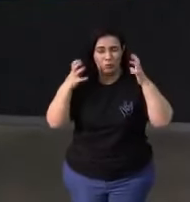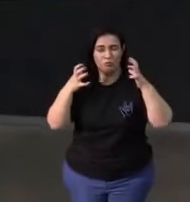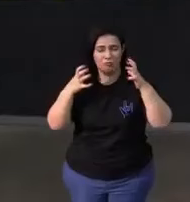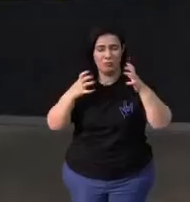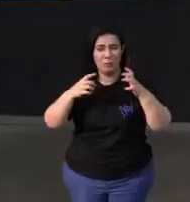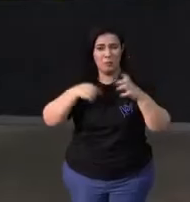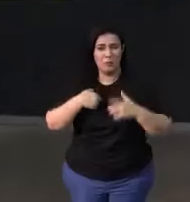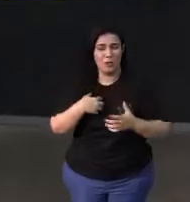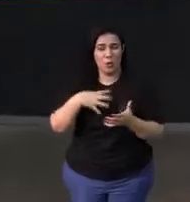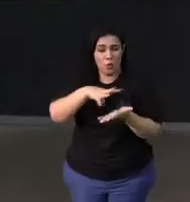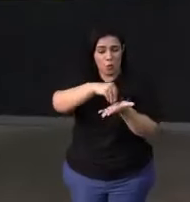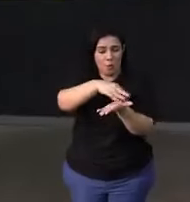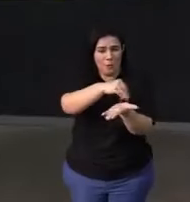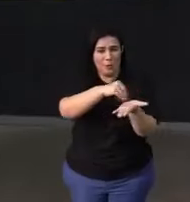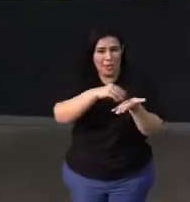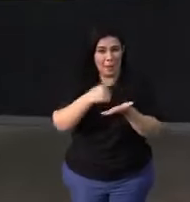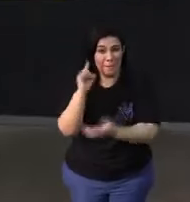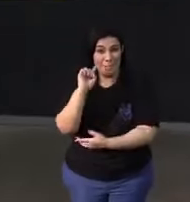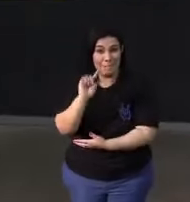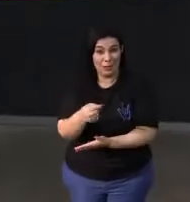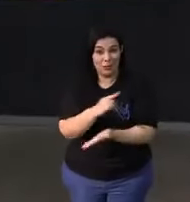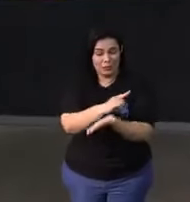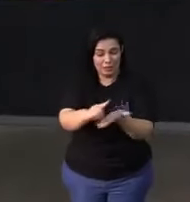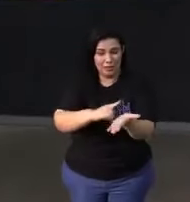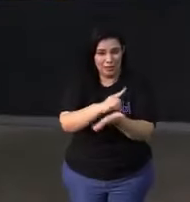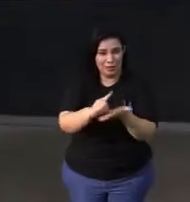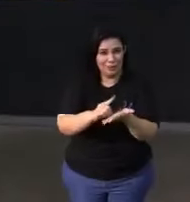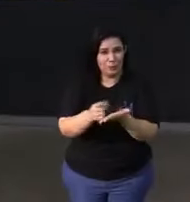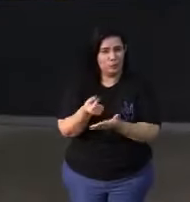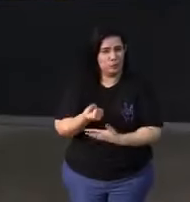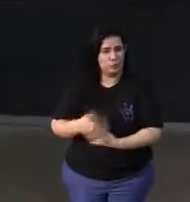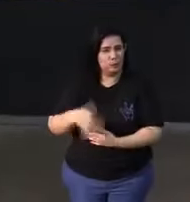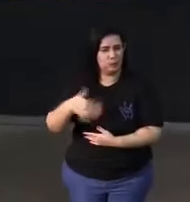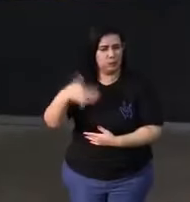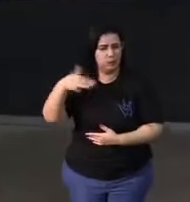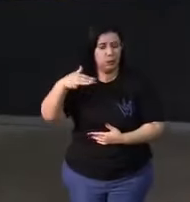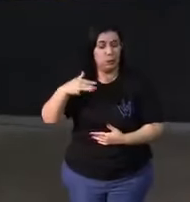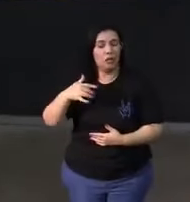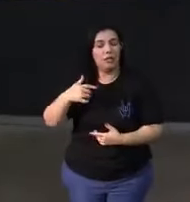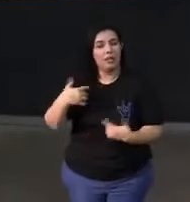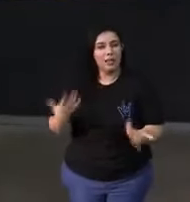fazer 1000 cópias desse CD, uma fortuna na época, e eu